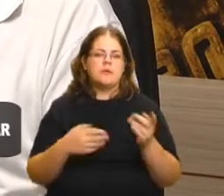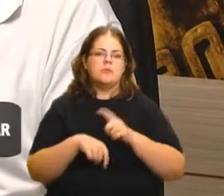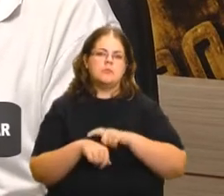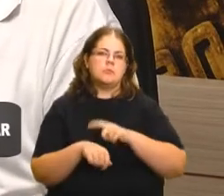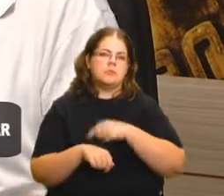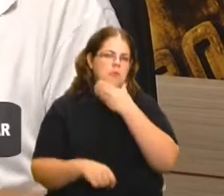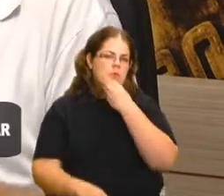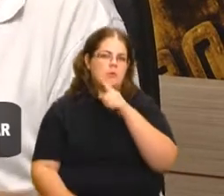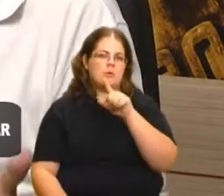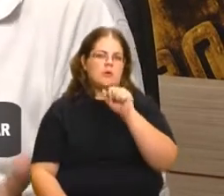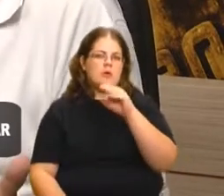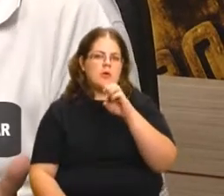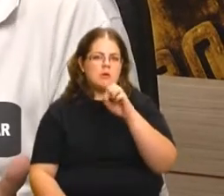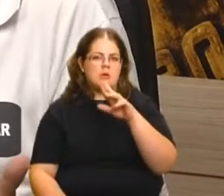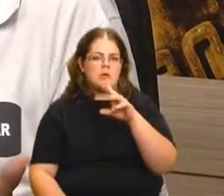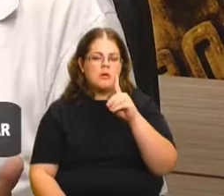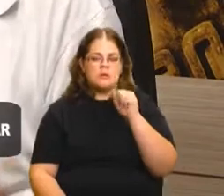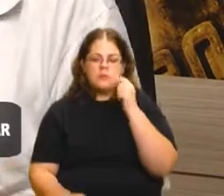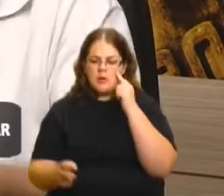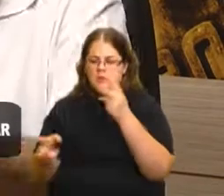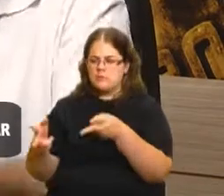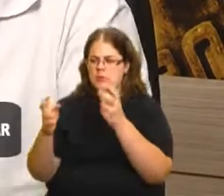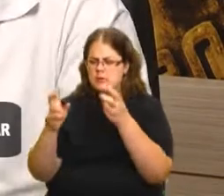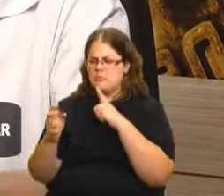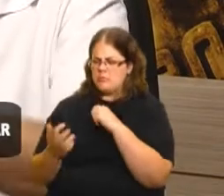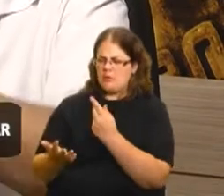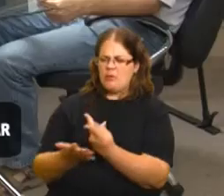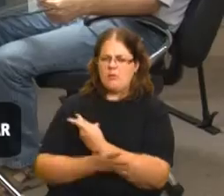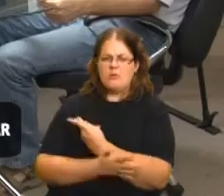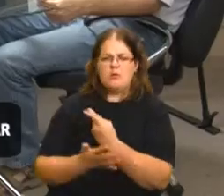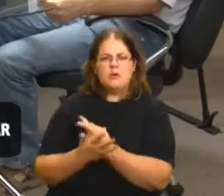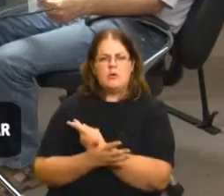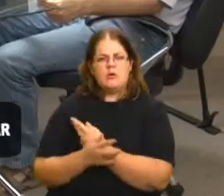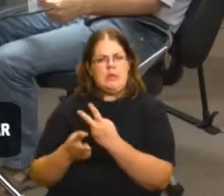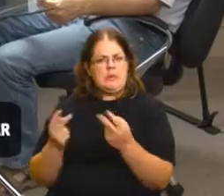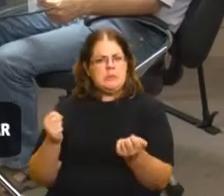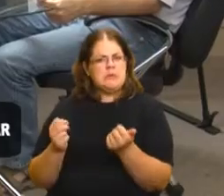partir desse momento, que o Lacerda percebe isso, deve ter percebido o erro